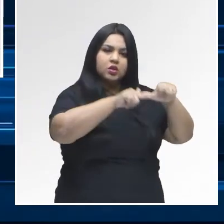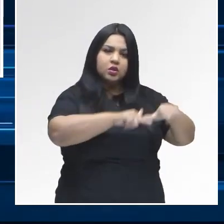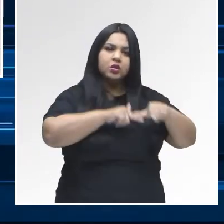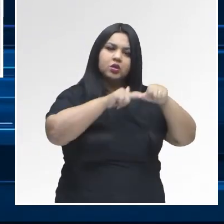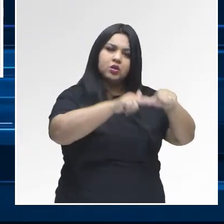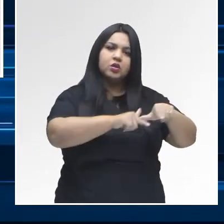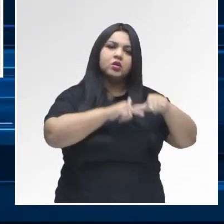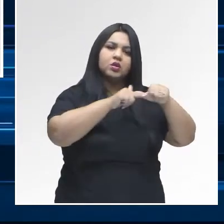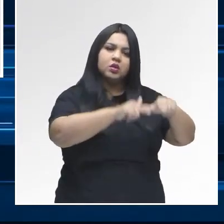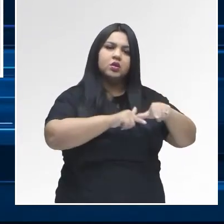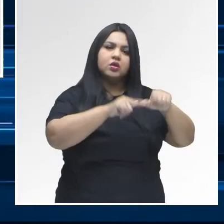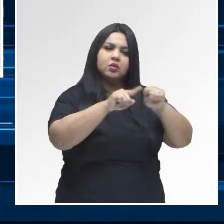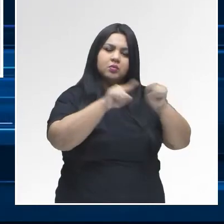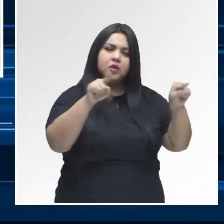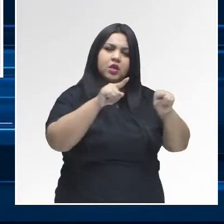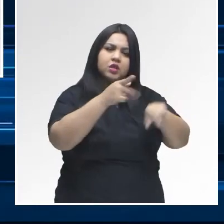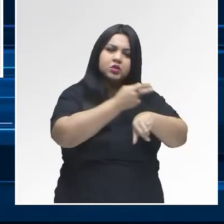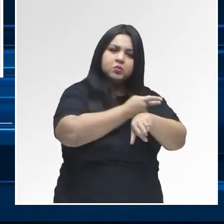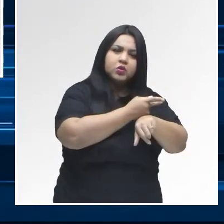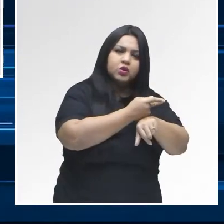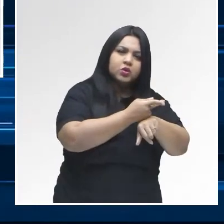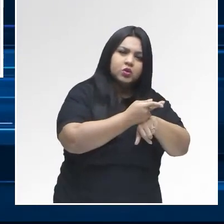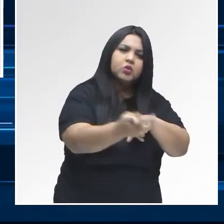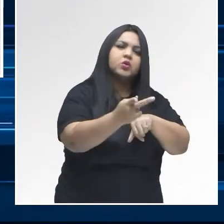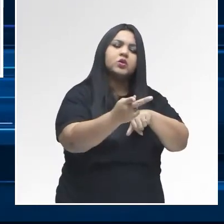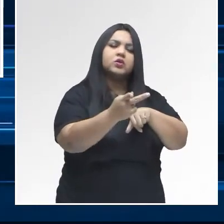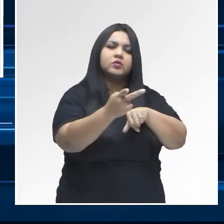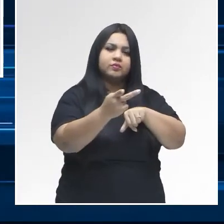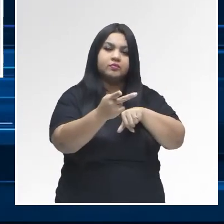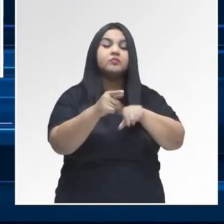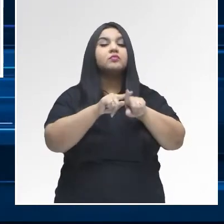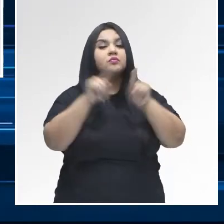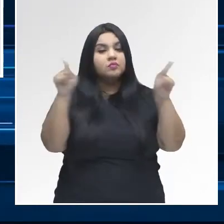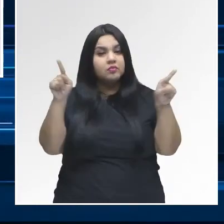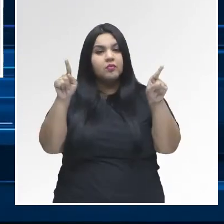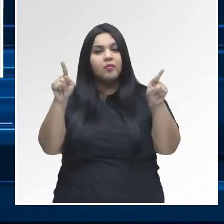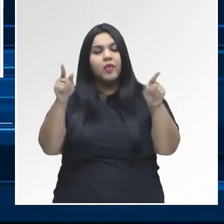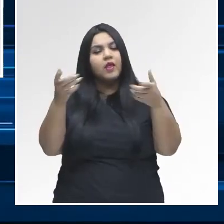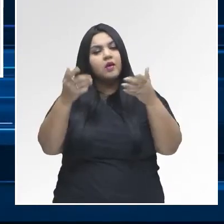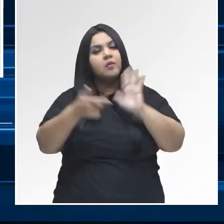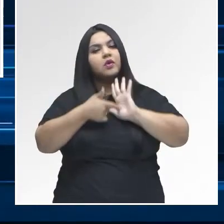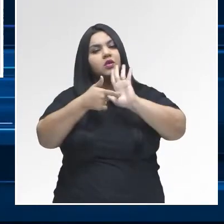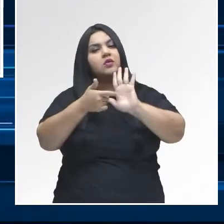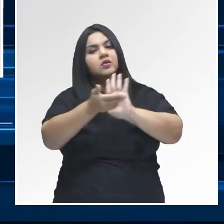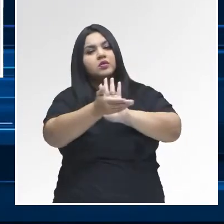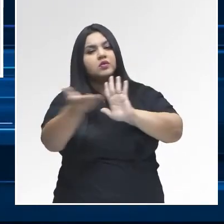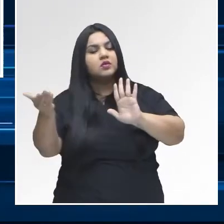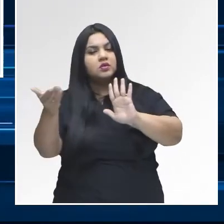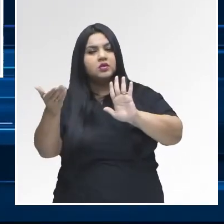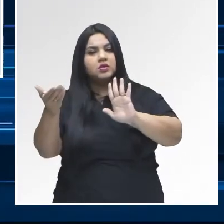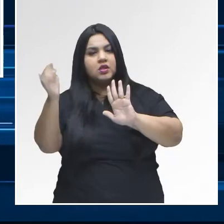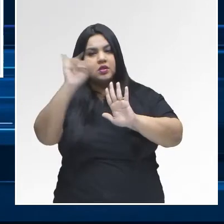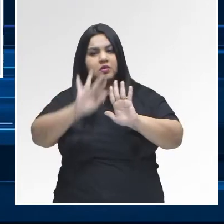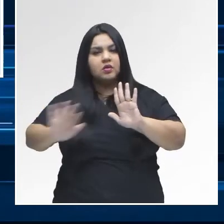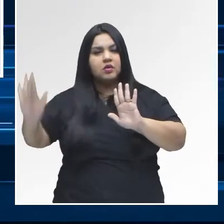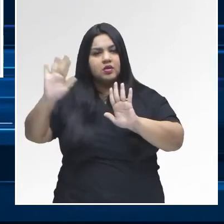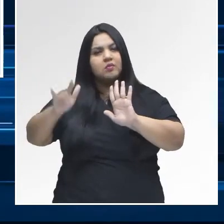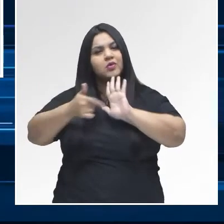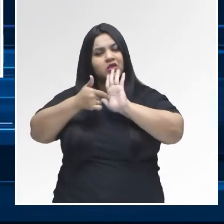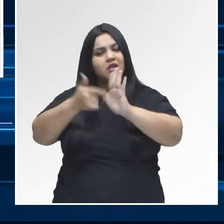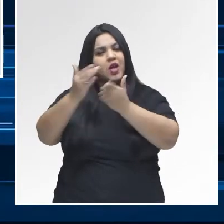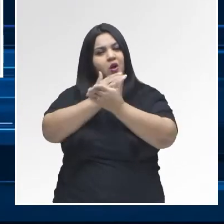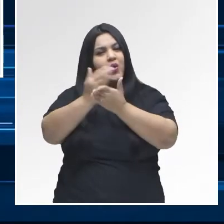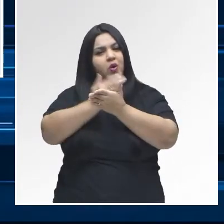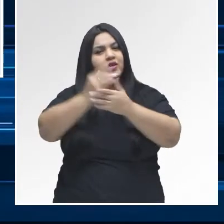digamos assim, mais pura quanto a essa questão. Mas eu quero mostrar para vocês a nossa próxima imagem, que mostra aí alguns